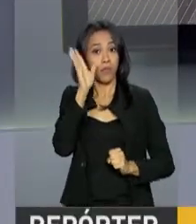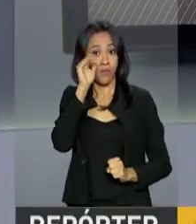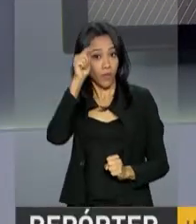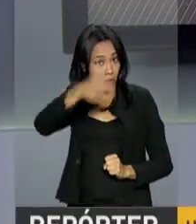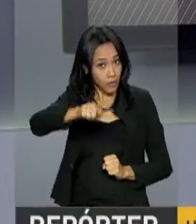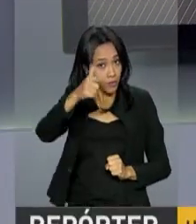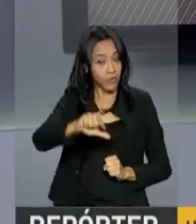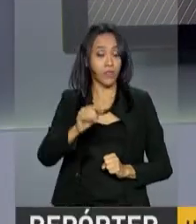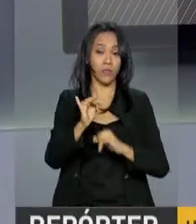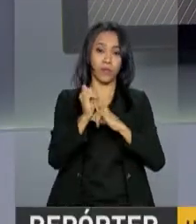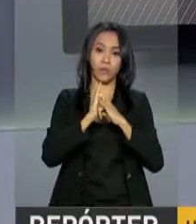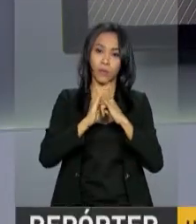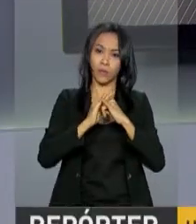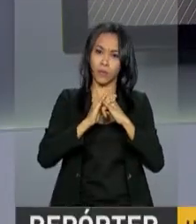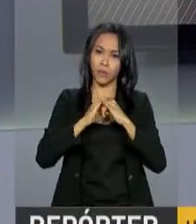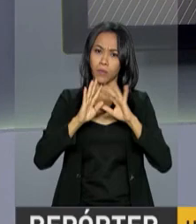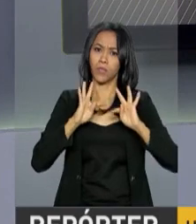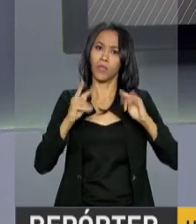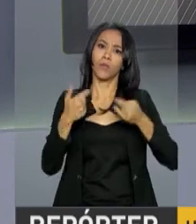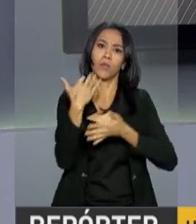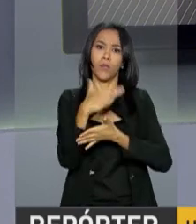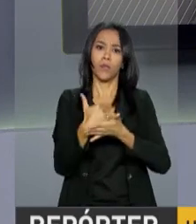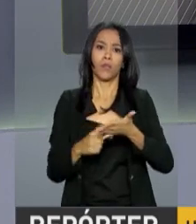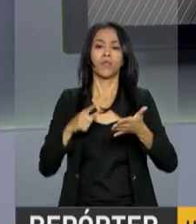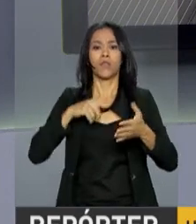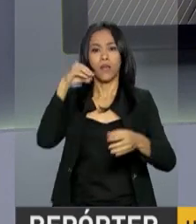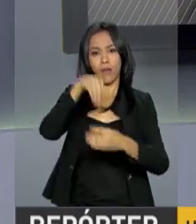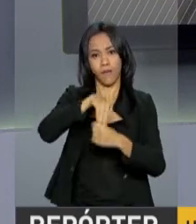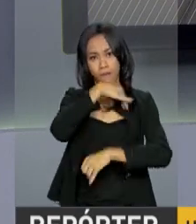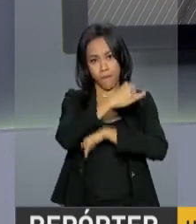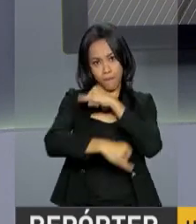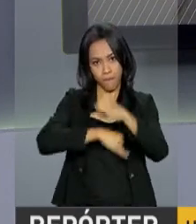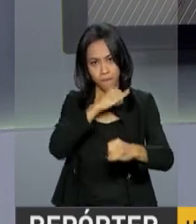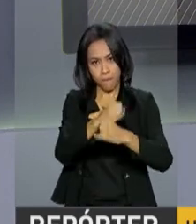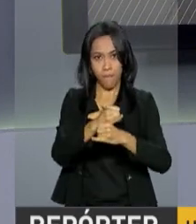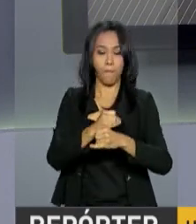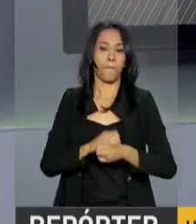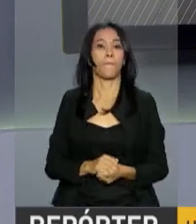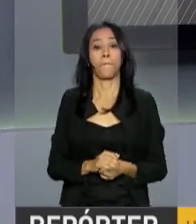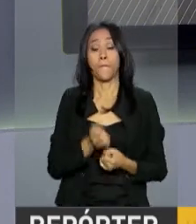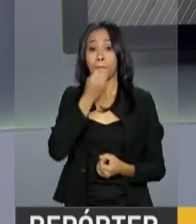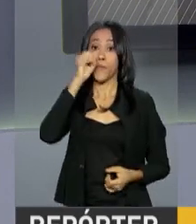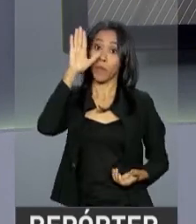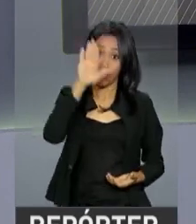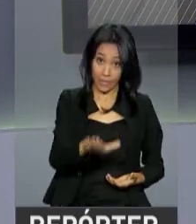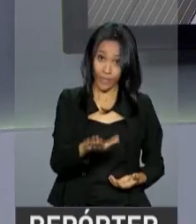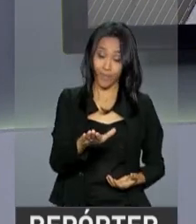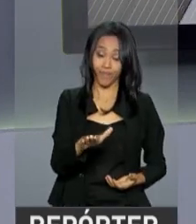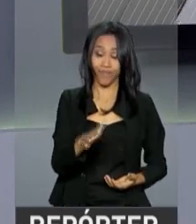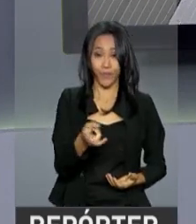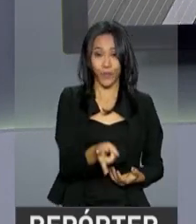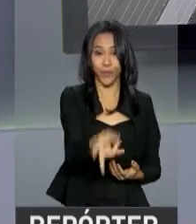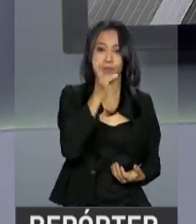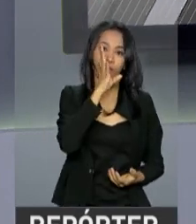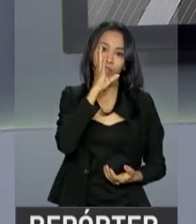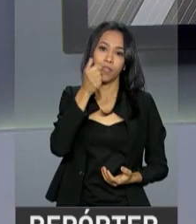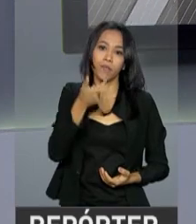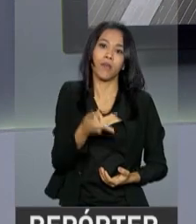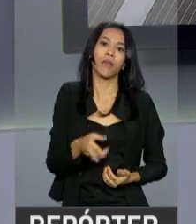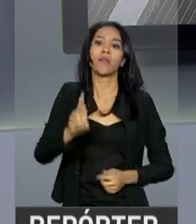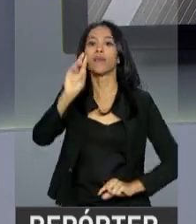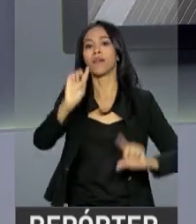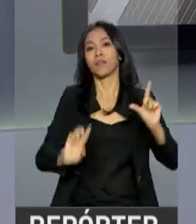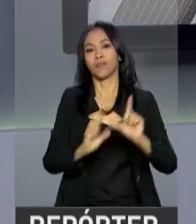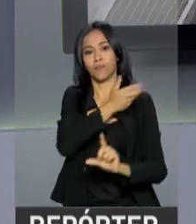youtube e toda a nossa programação também está na página da nbr na internet uma boa tarde pra você e continue com a gente aqui na